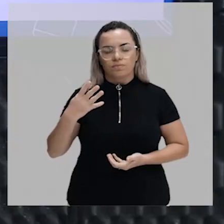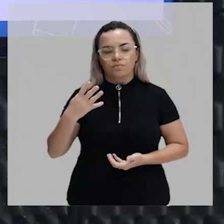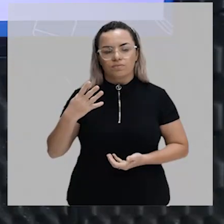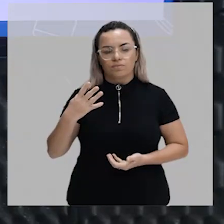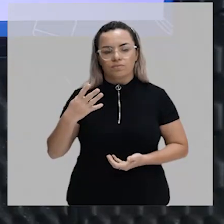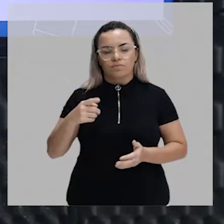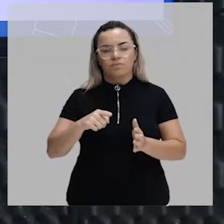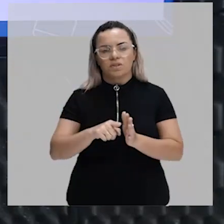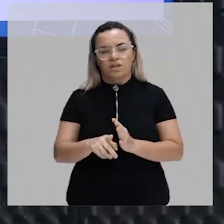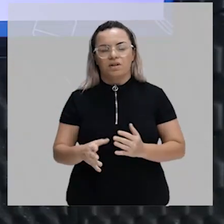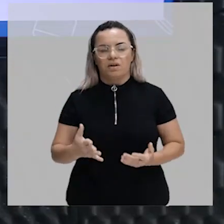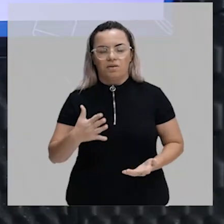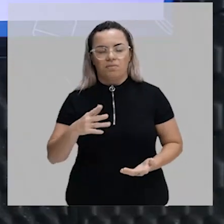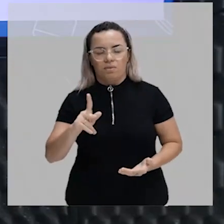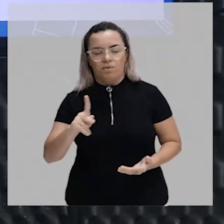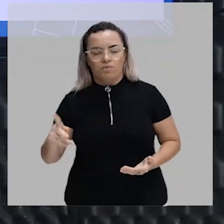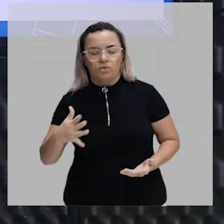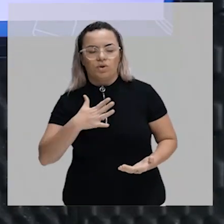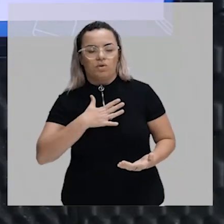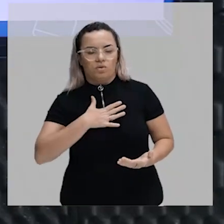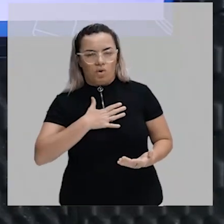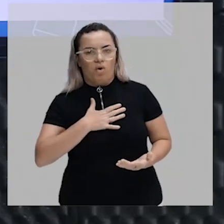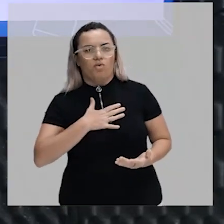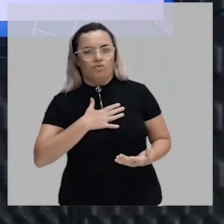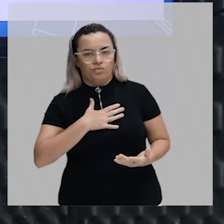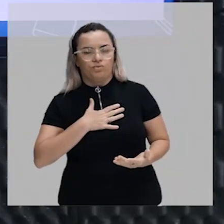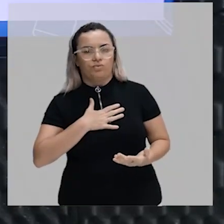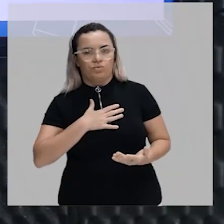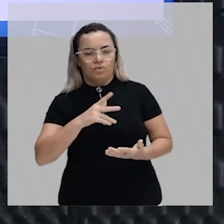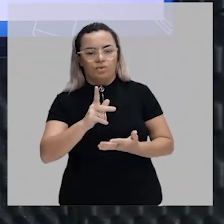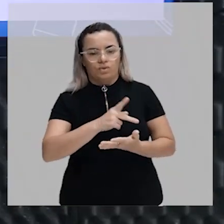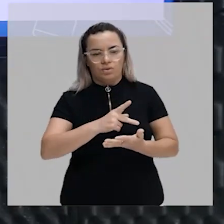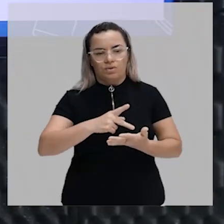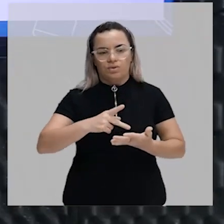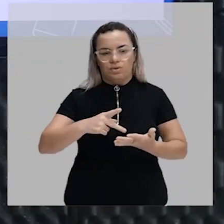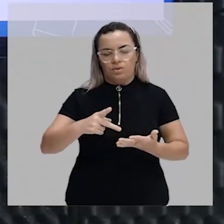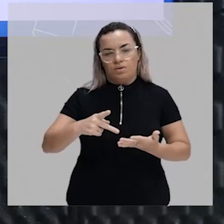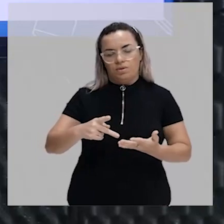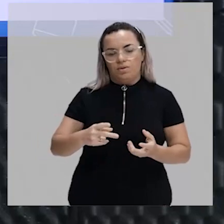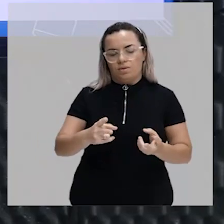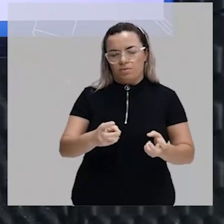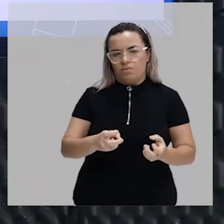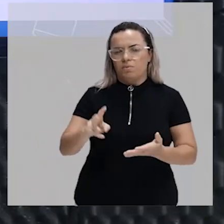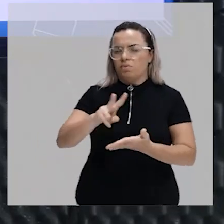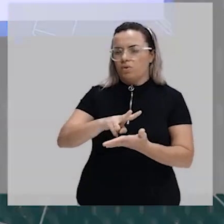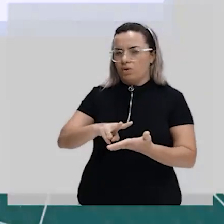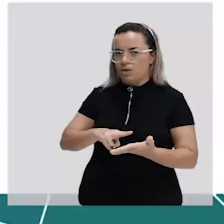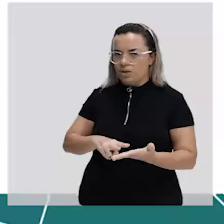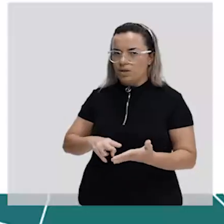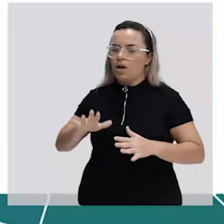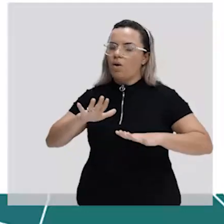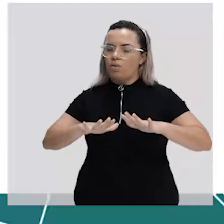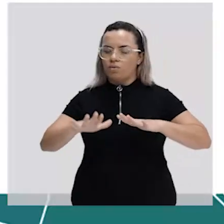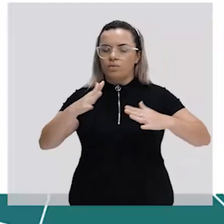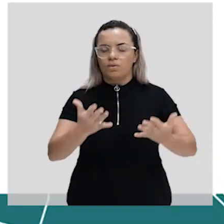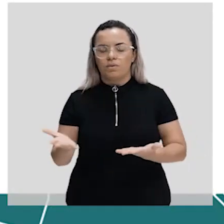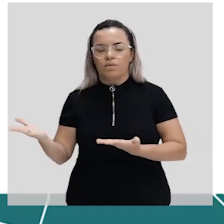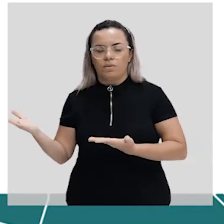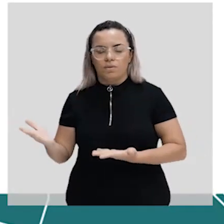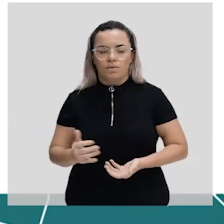Eu gosto desse poema. Ah, Cacau, mas isso é uma coisa muito louca. Parece, mas vamos ver.